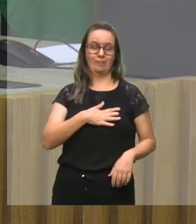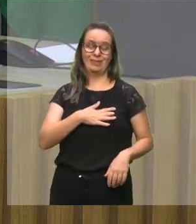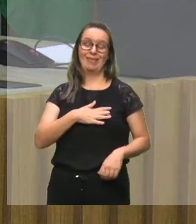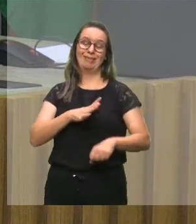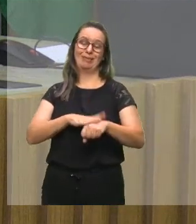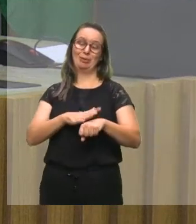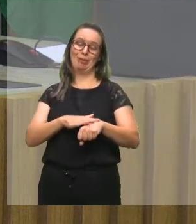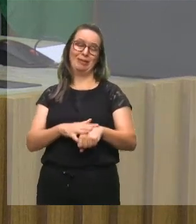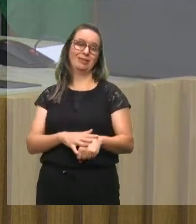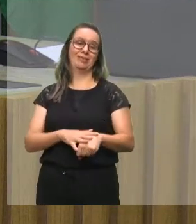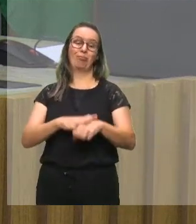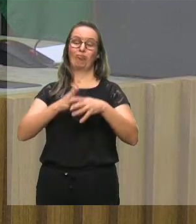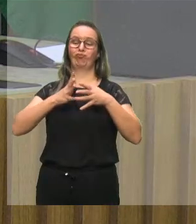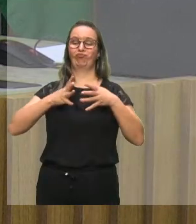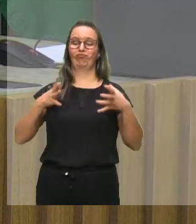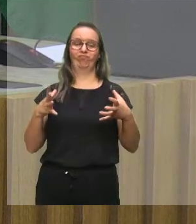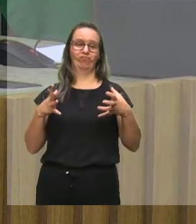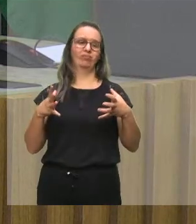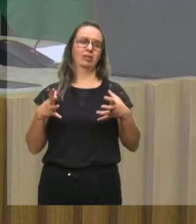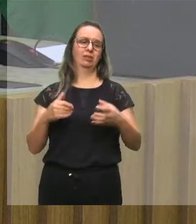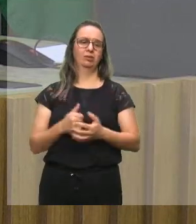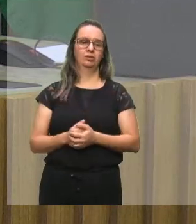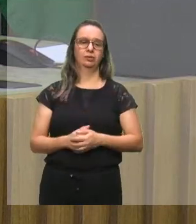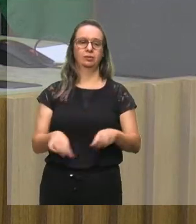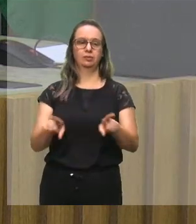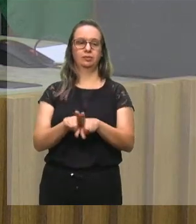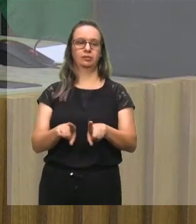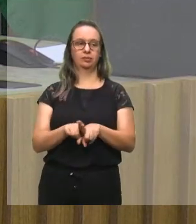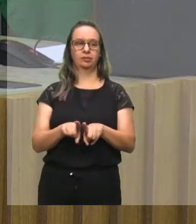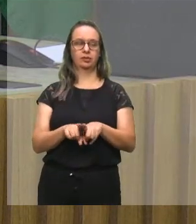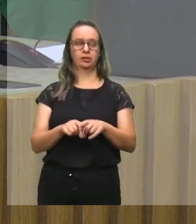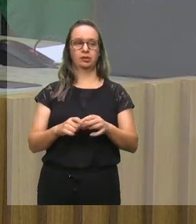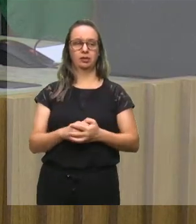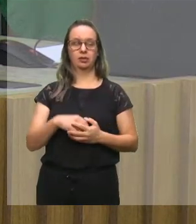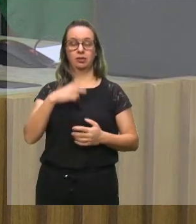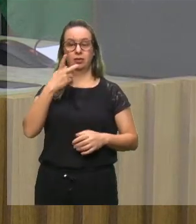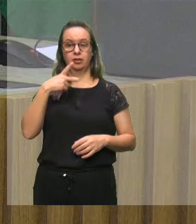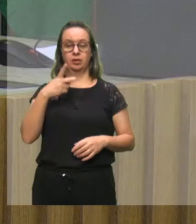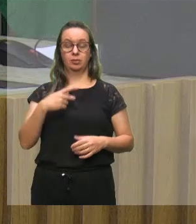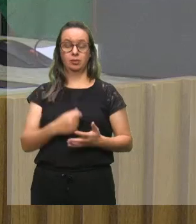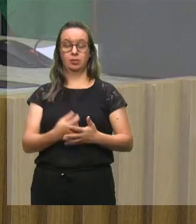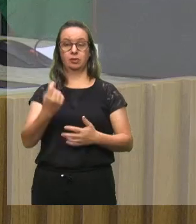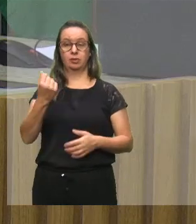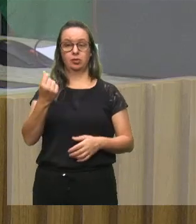gente traz algumas pontuações do recurso aplicado esse ano.